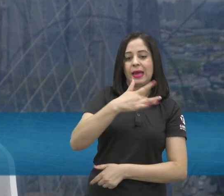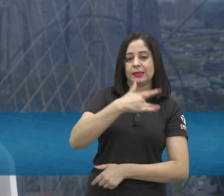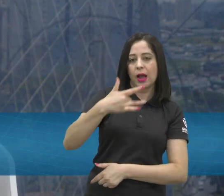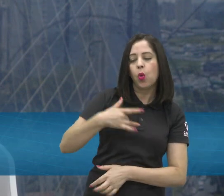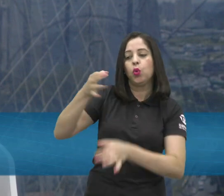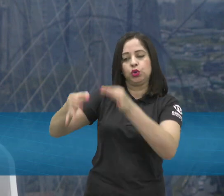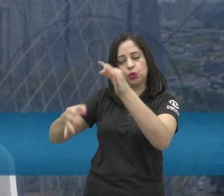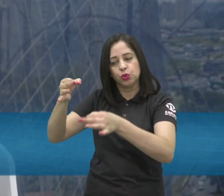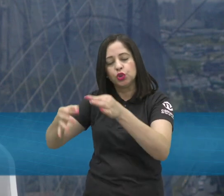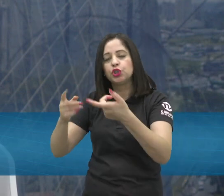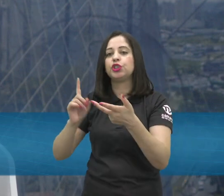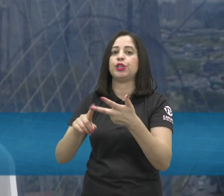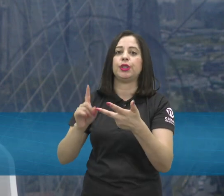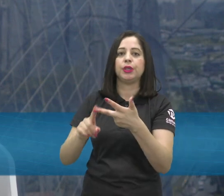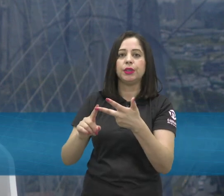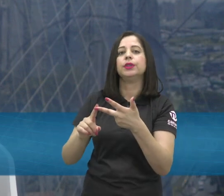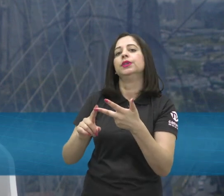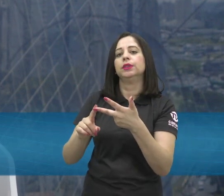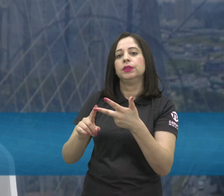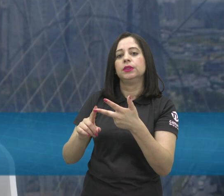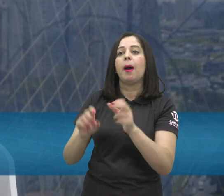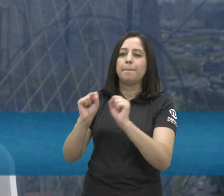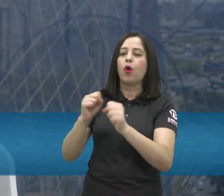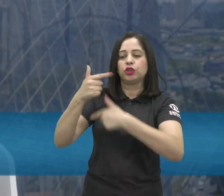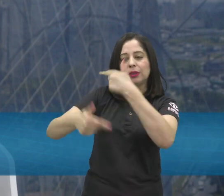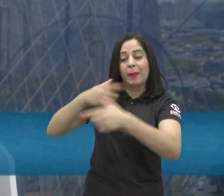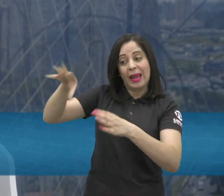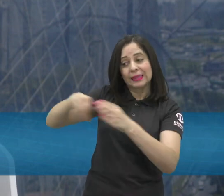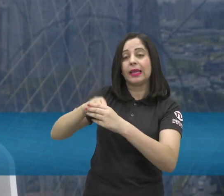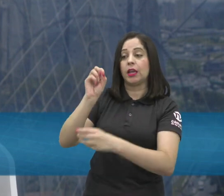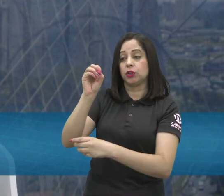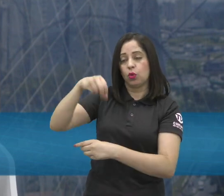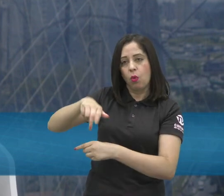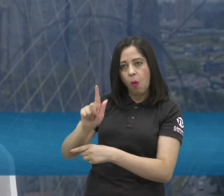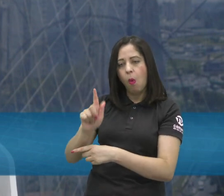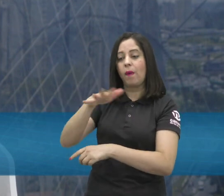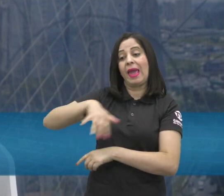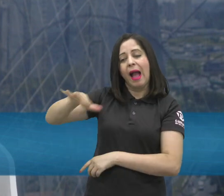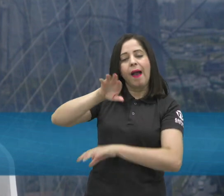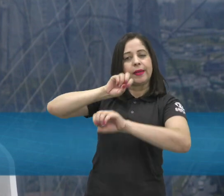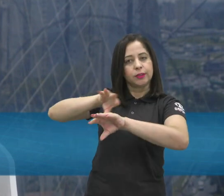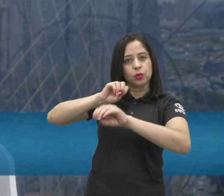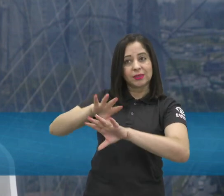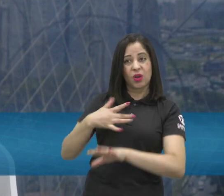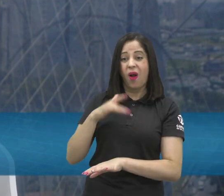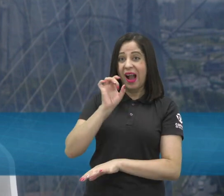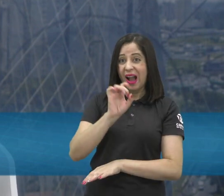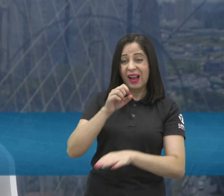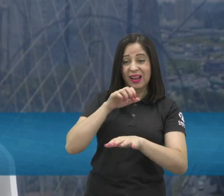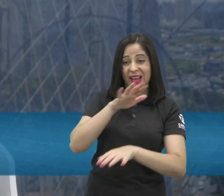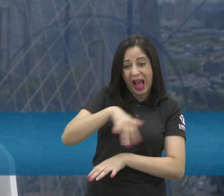jurídica, pode ser em organizações não governamentais, na educação. Então, cada área vai ter